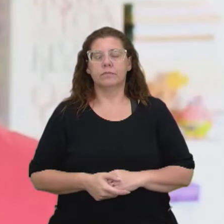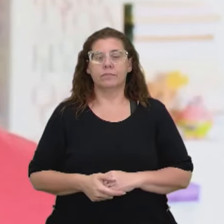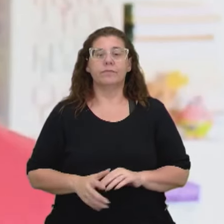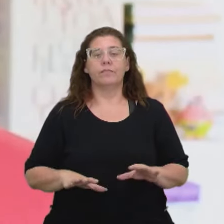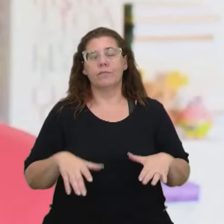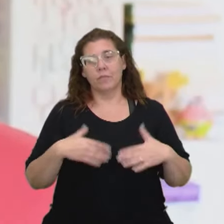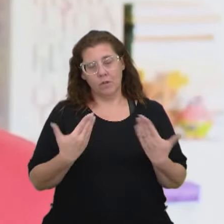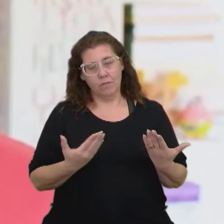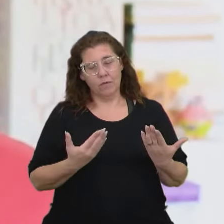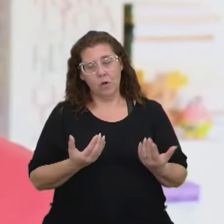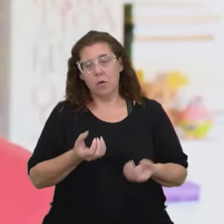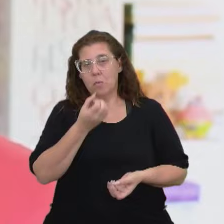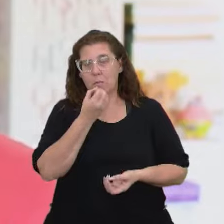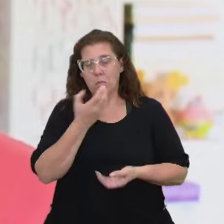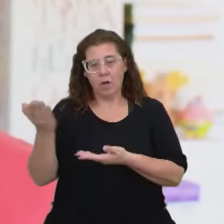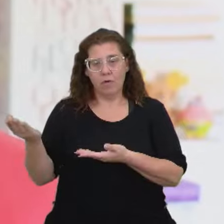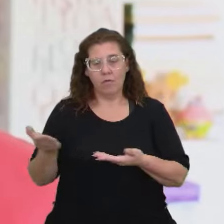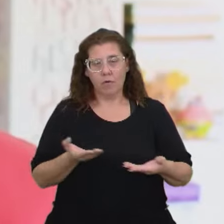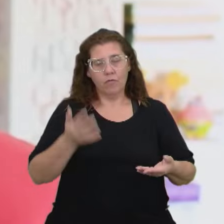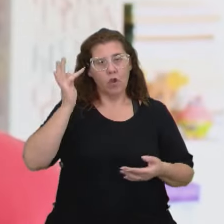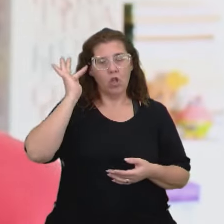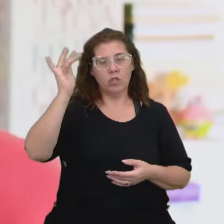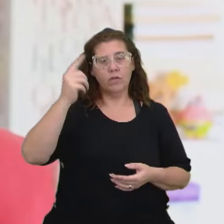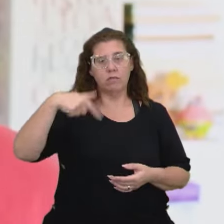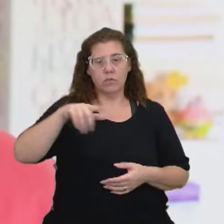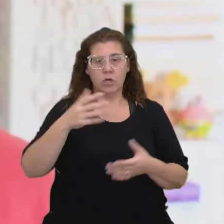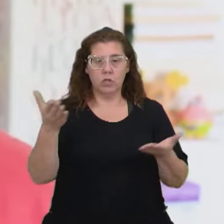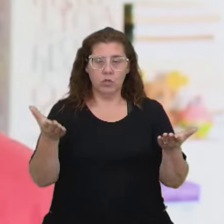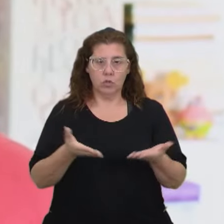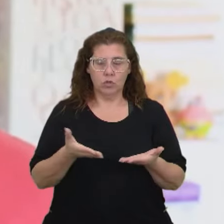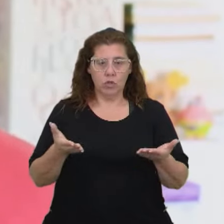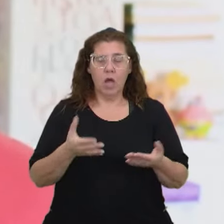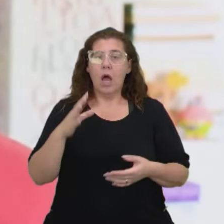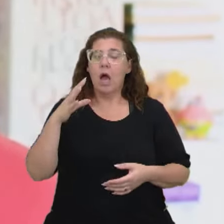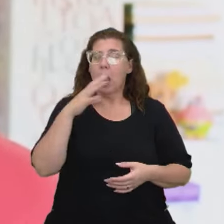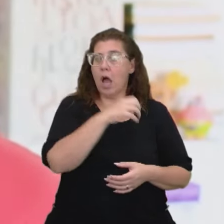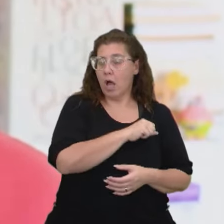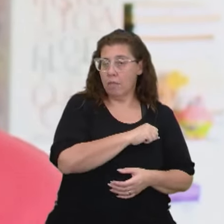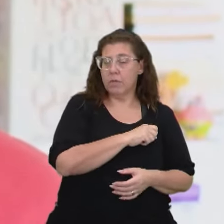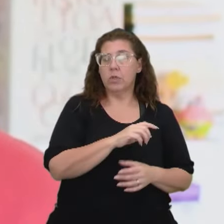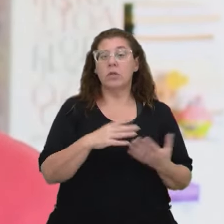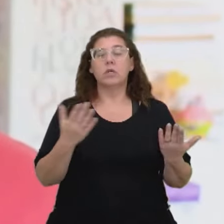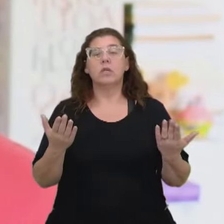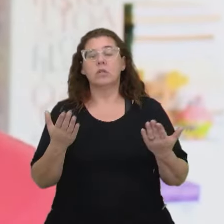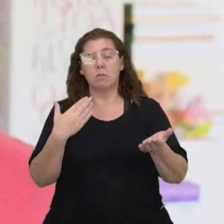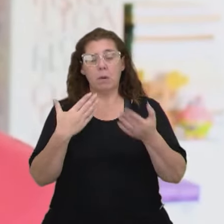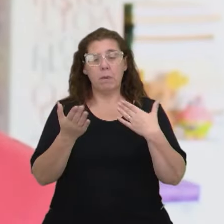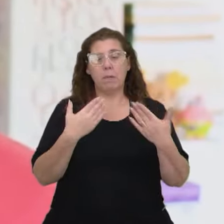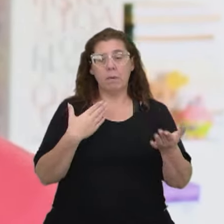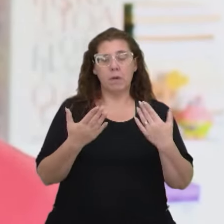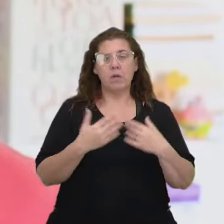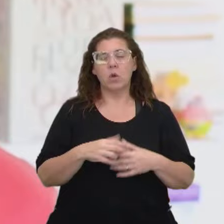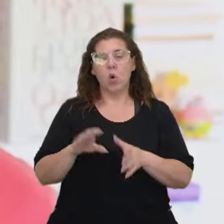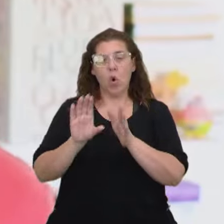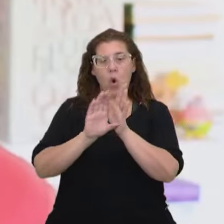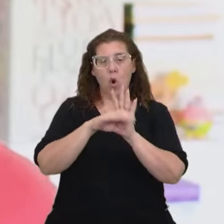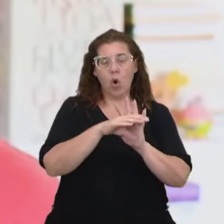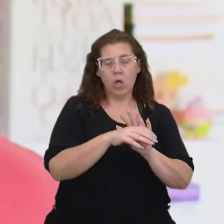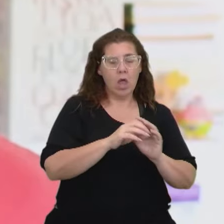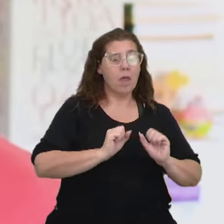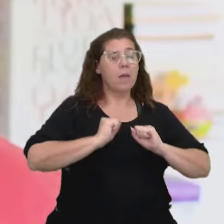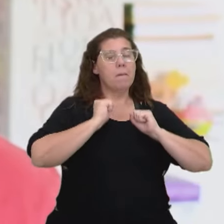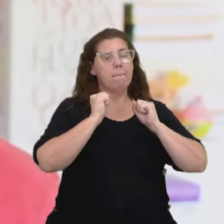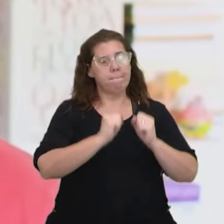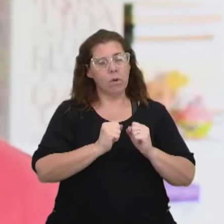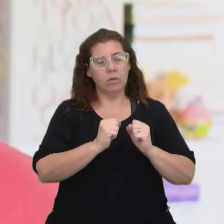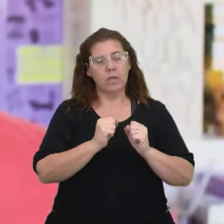Gente, bem-vindo de volta ao Filosofares. Você está aqui na playlist brevemente e a gente vai conversar rapidinho sobre o conceito de poder